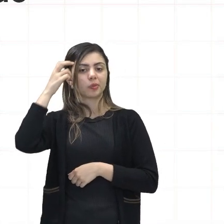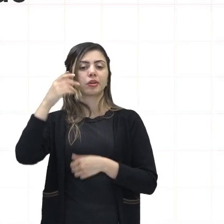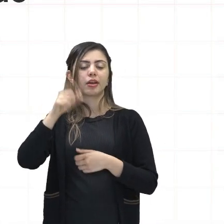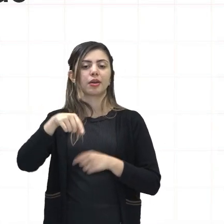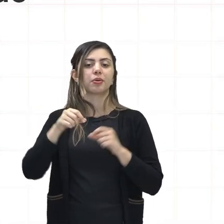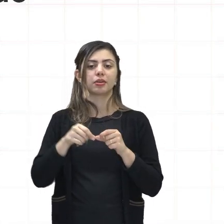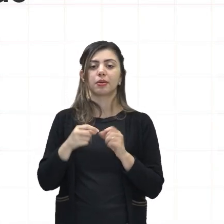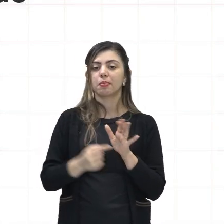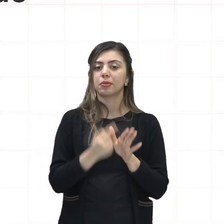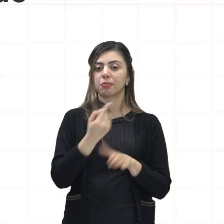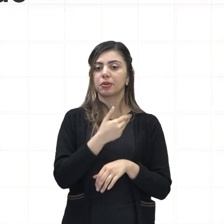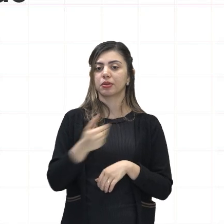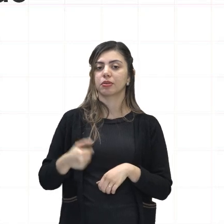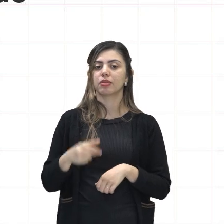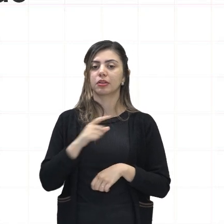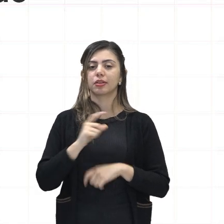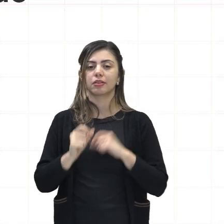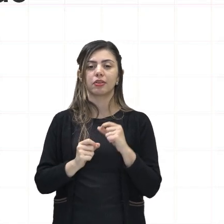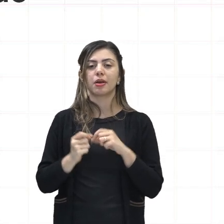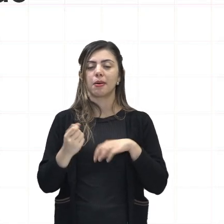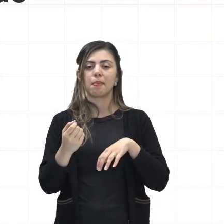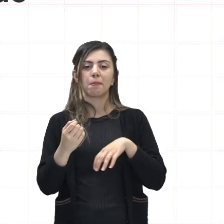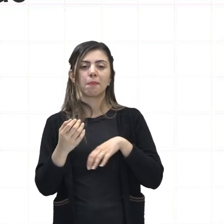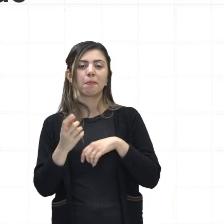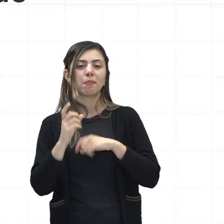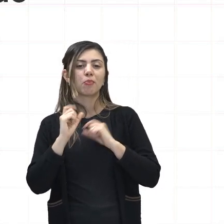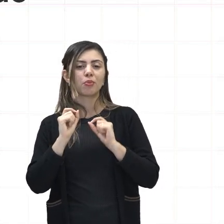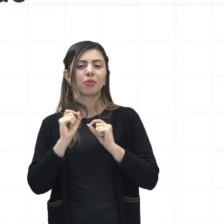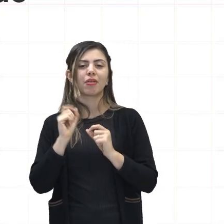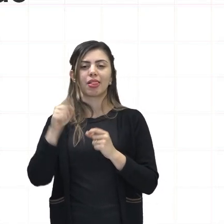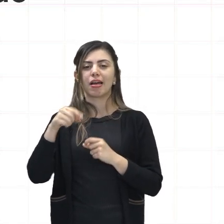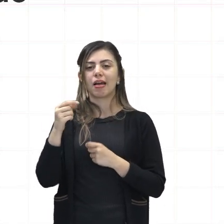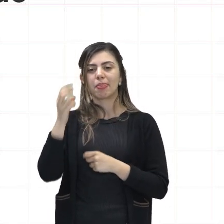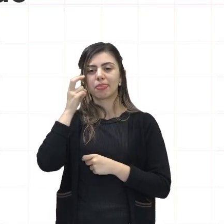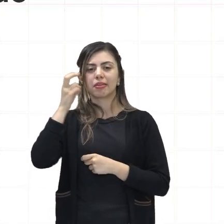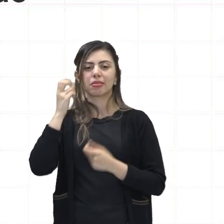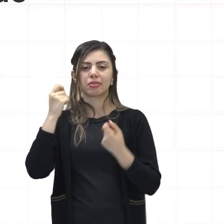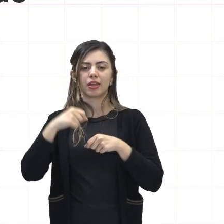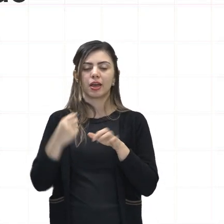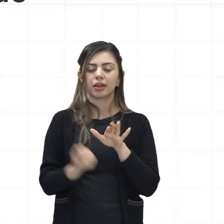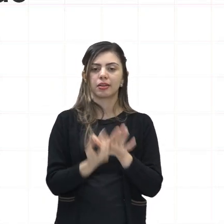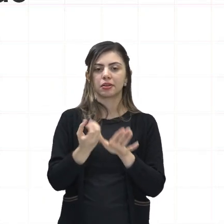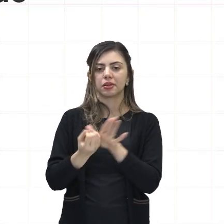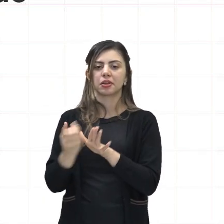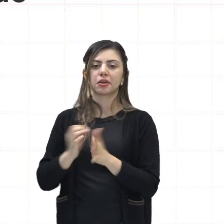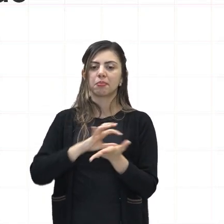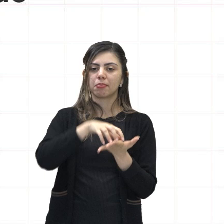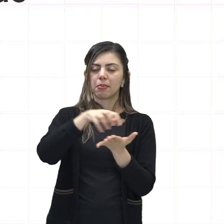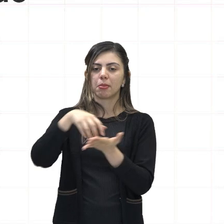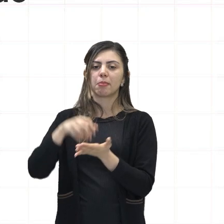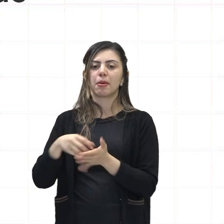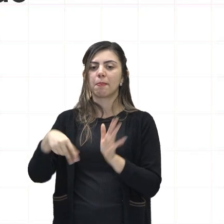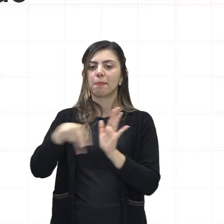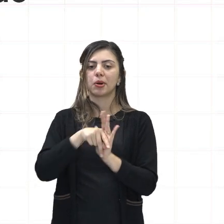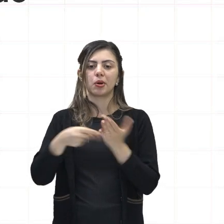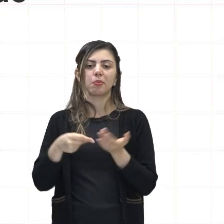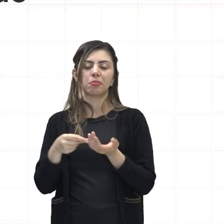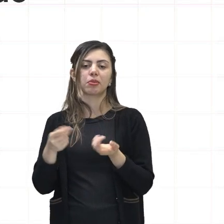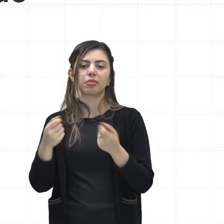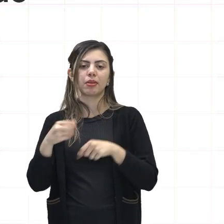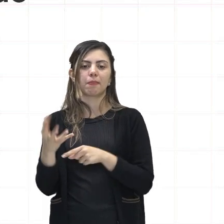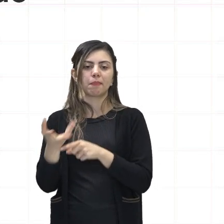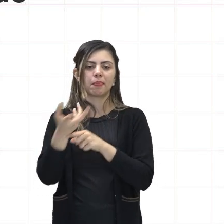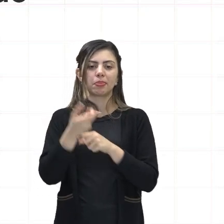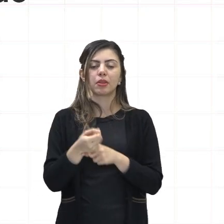de intensa efervescência intelectual, com a fundação de diversas instituições culturais e educacionais, como a Academia